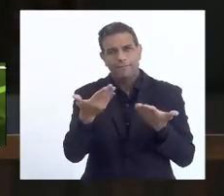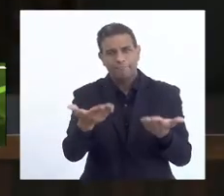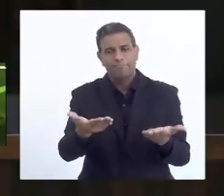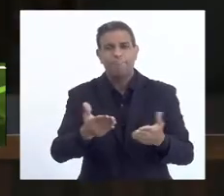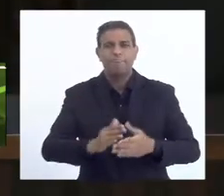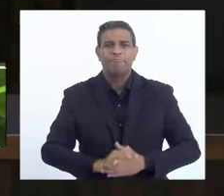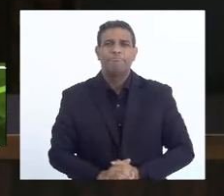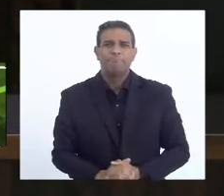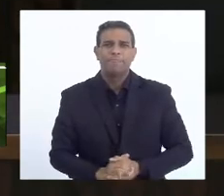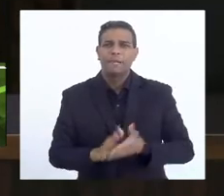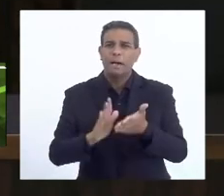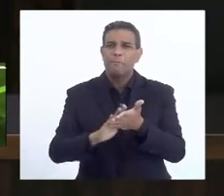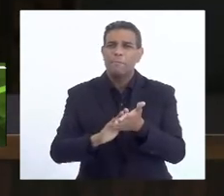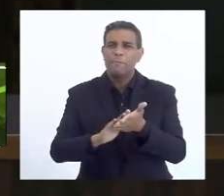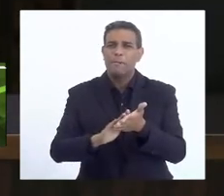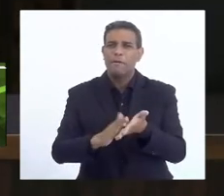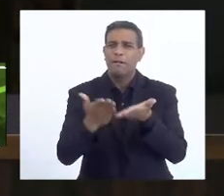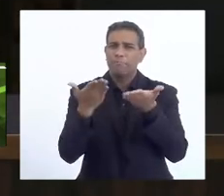Manuela,